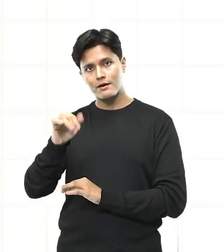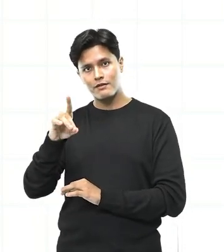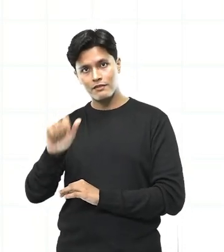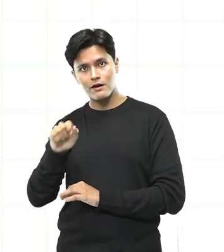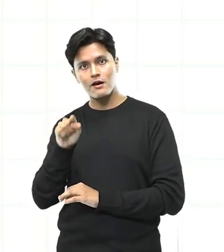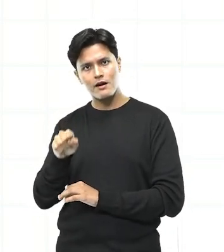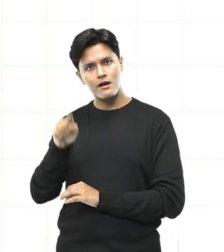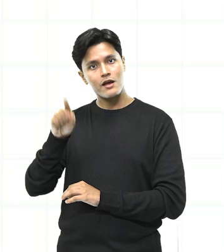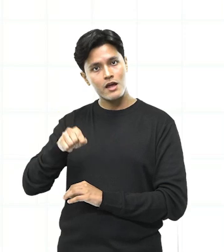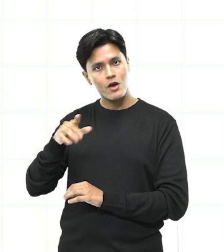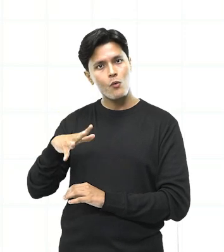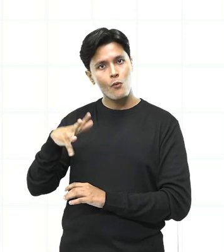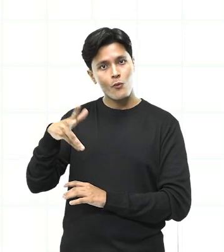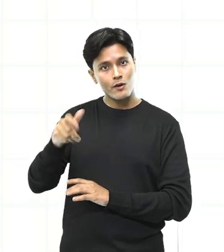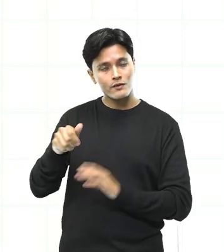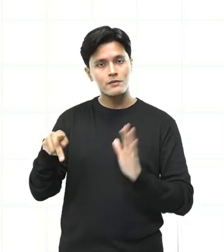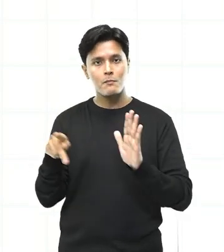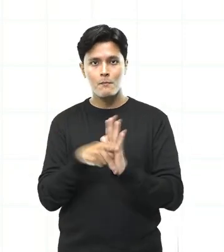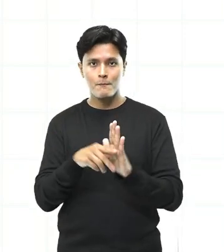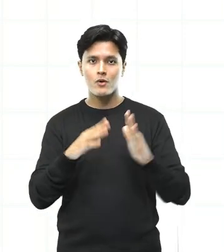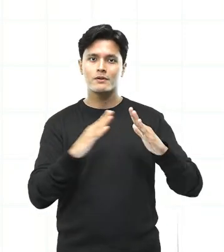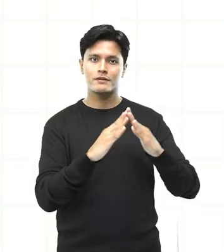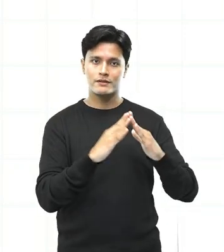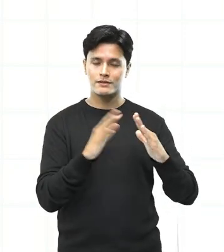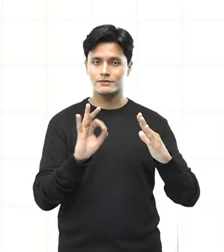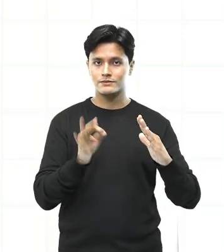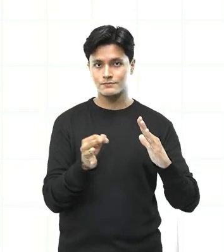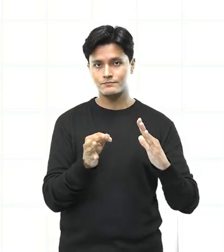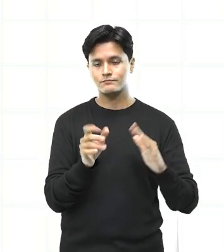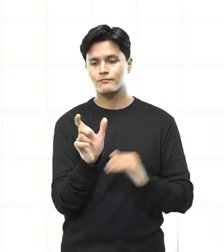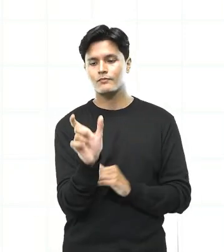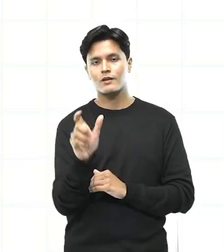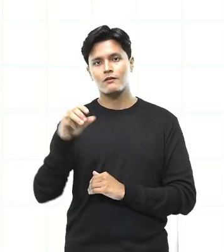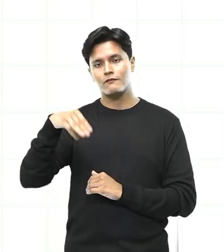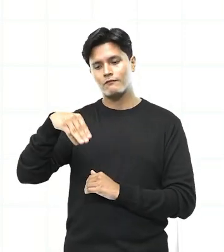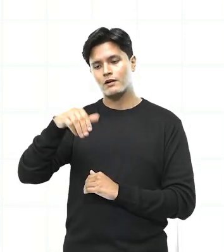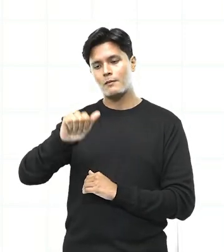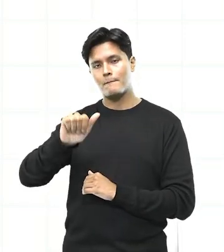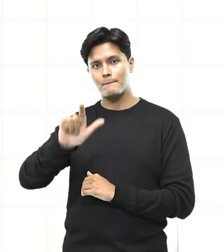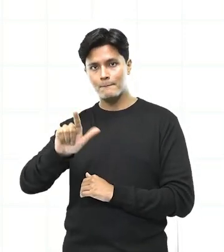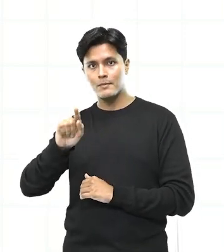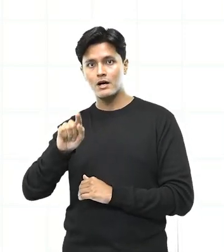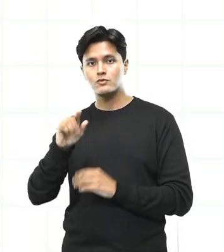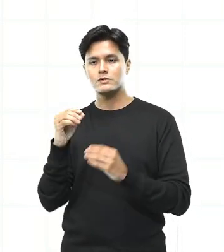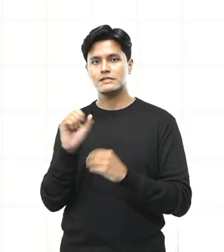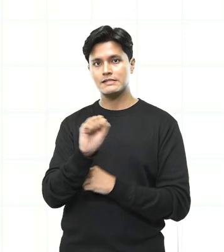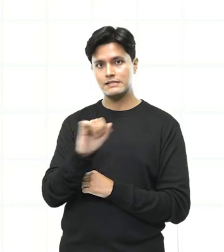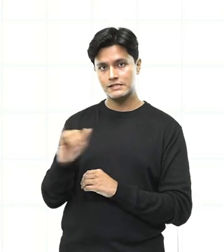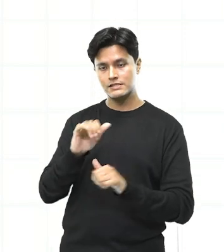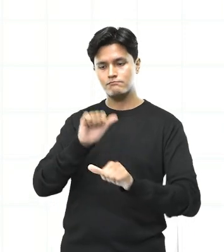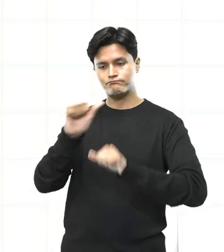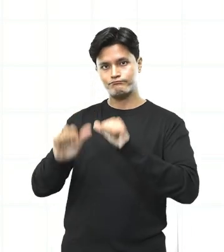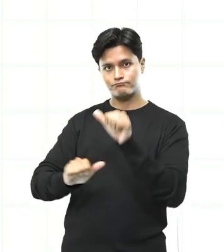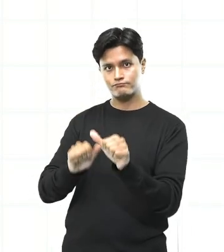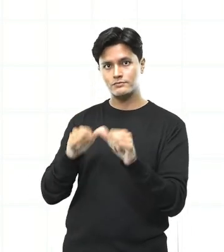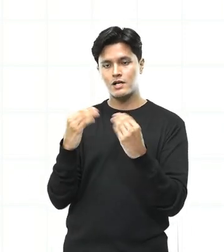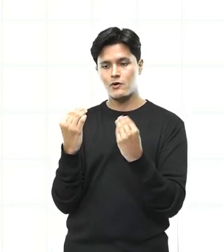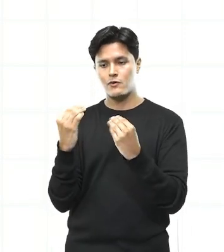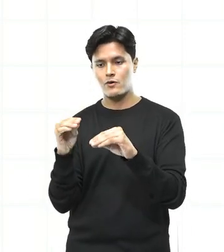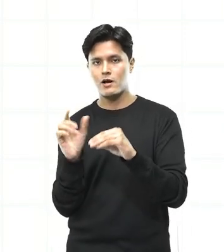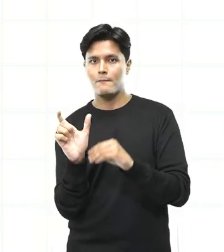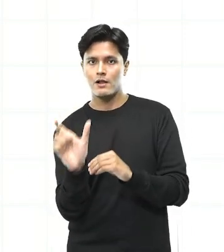tenho aqui um adjetivo. Esta palavra mal está alterando o sentido de